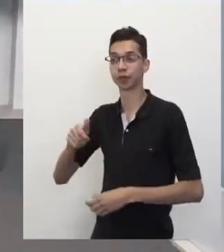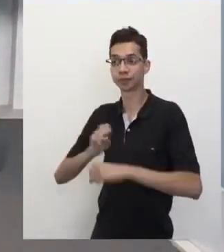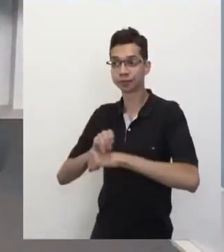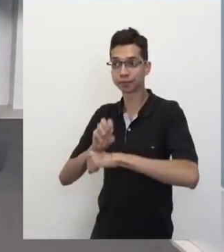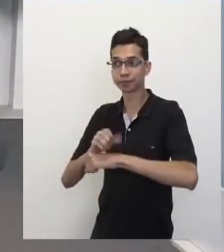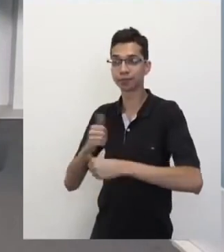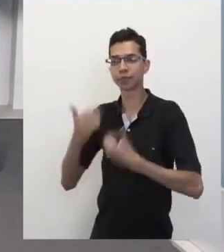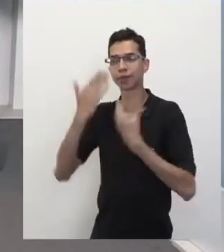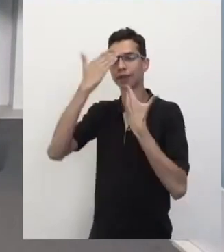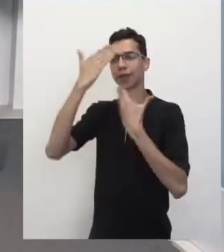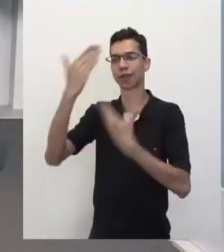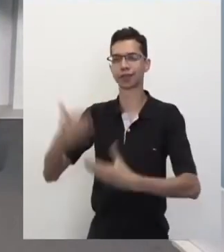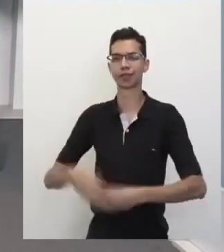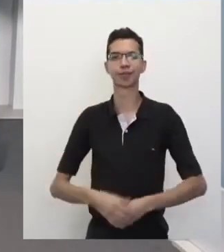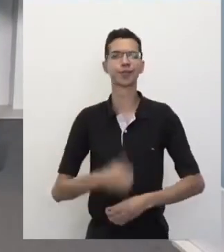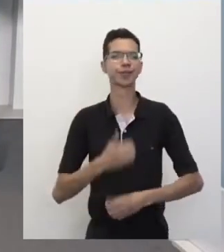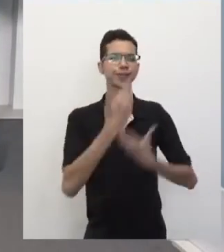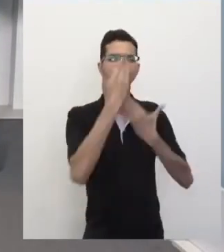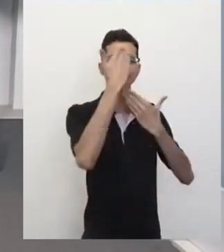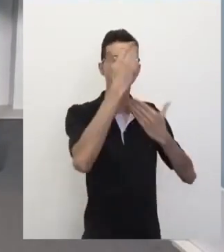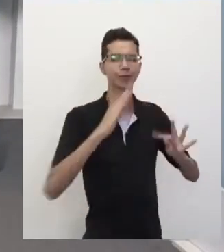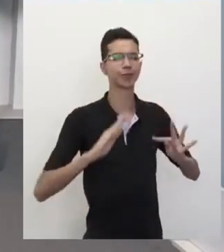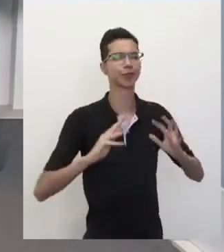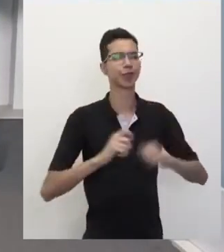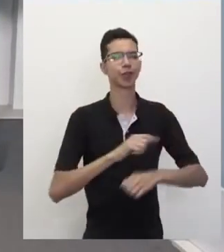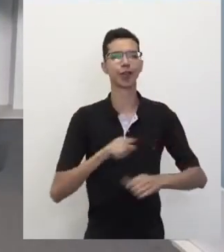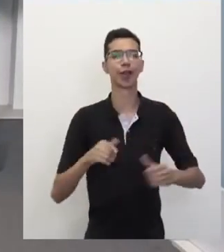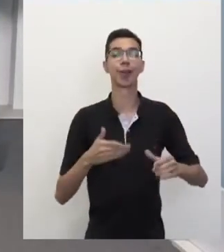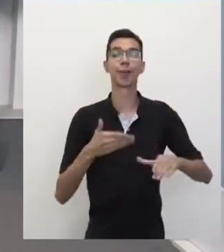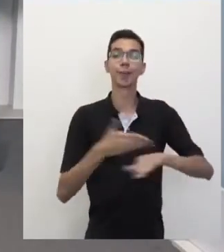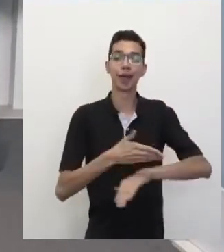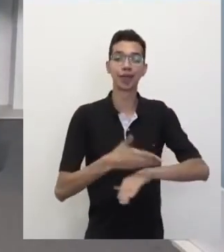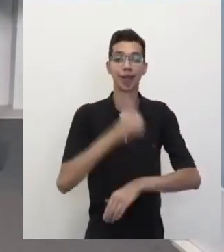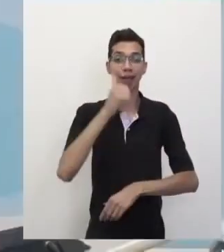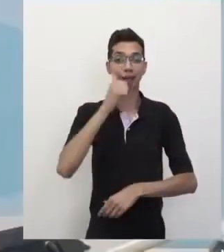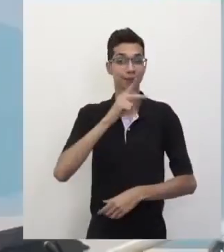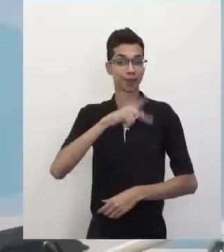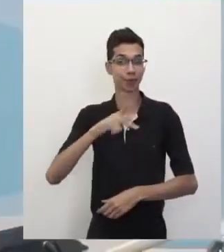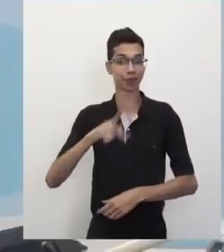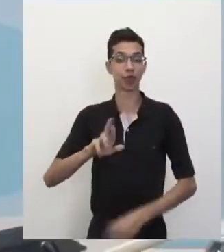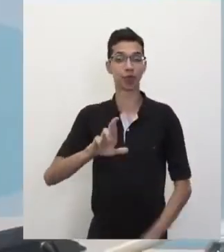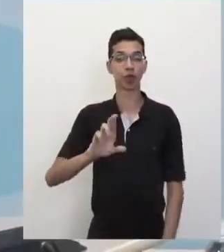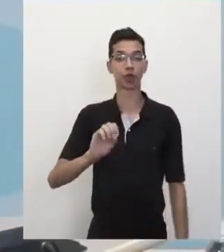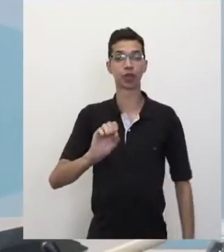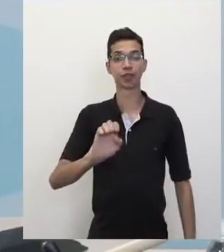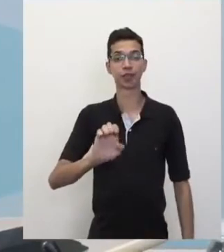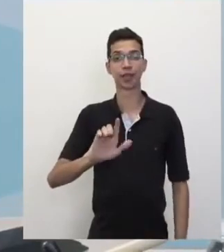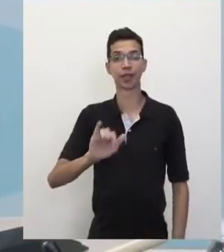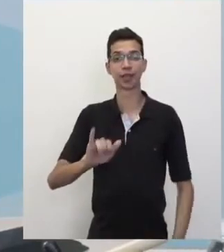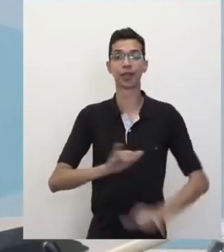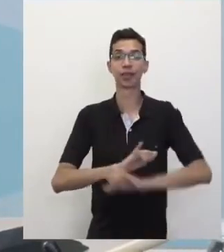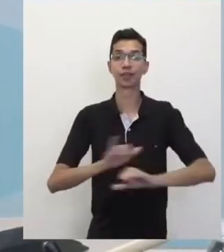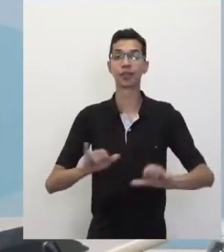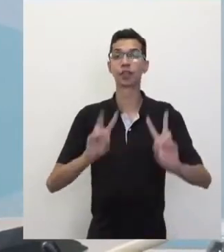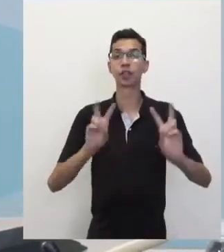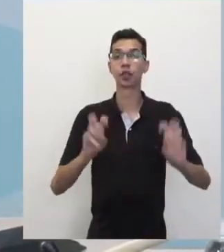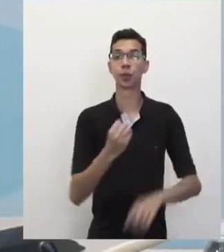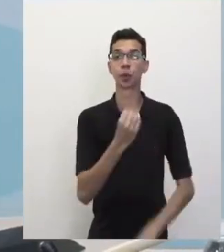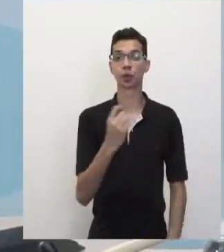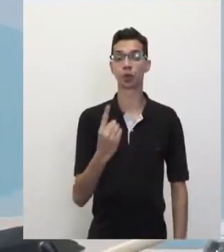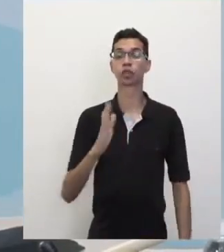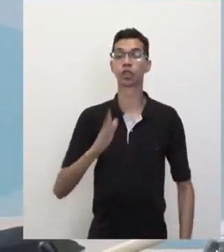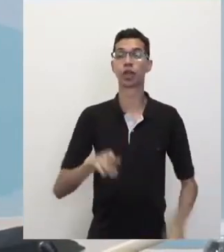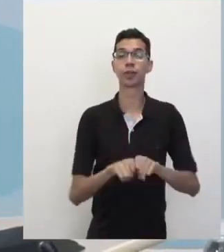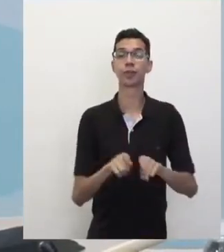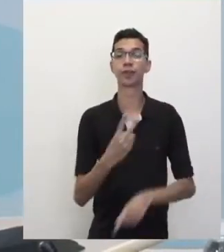todos. Imagina, tá? Obrigado a todos pela participação. A professora Roseli, né, fazendo os comentários, né? Quando a gente fatora o 81, já fatorou o 27 e o